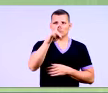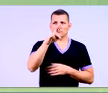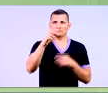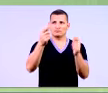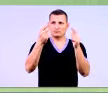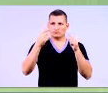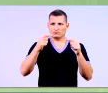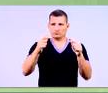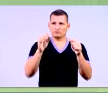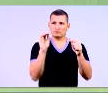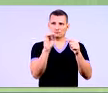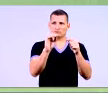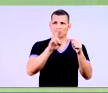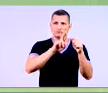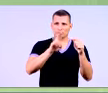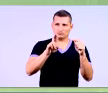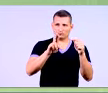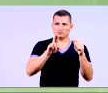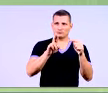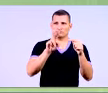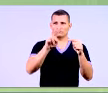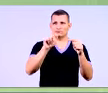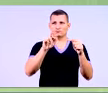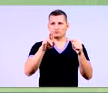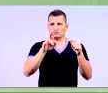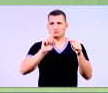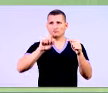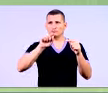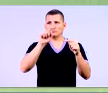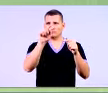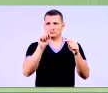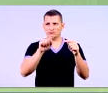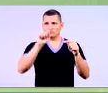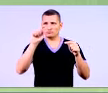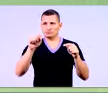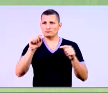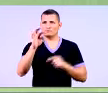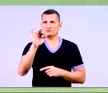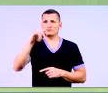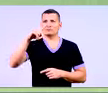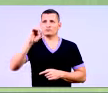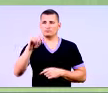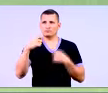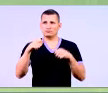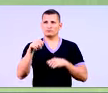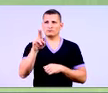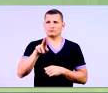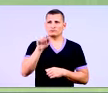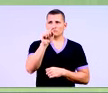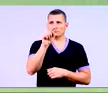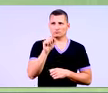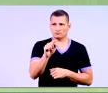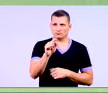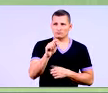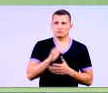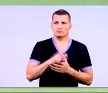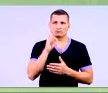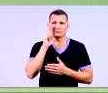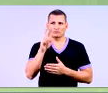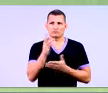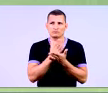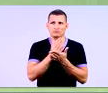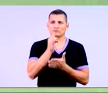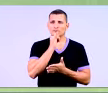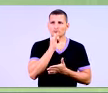número variável e o tipo dela separado por dois pontos vamos ver os exemplos aqui